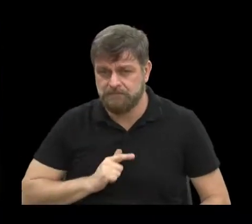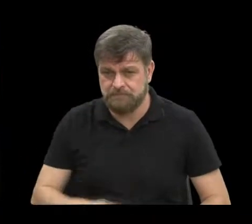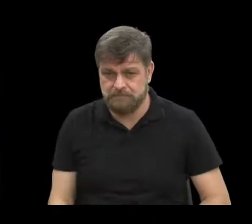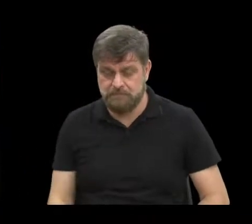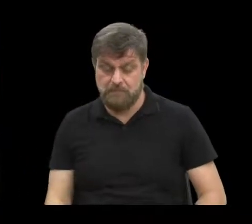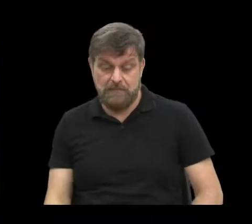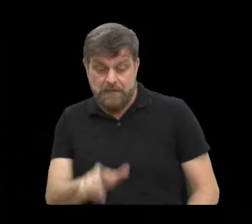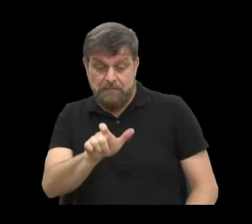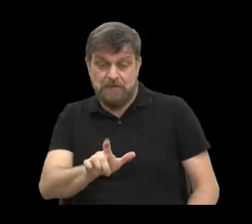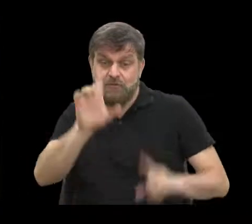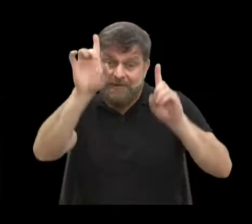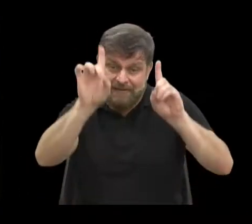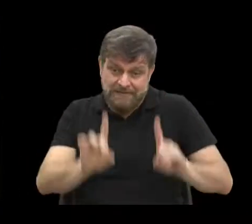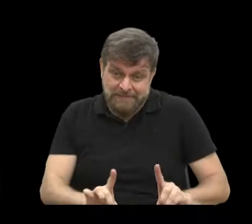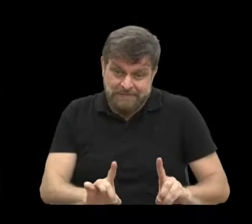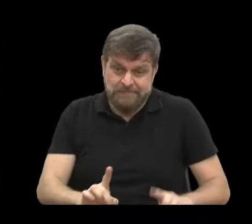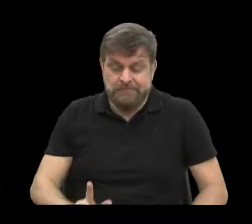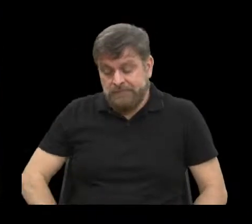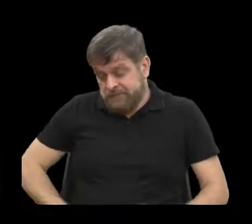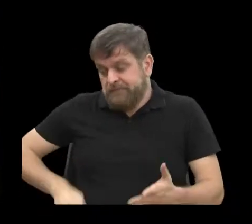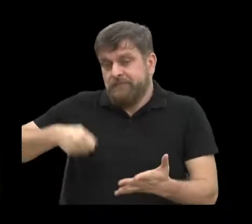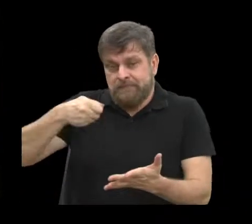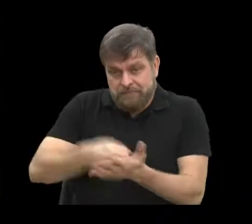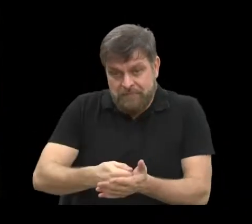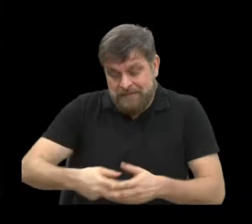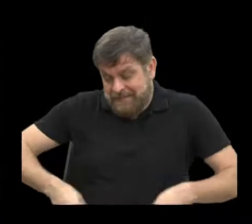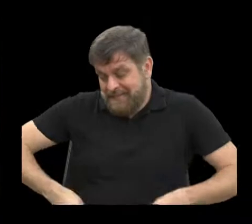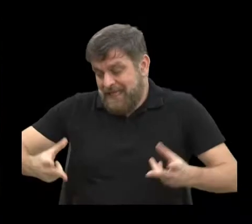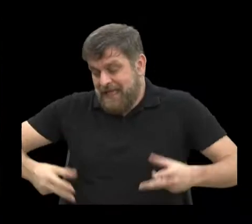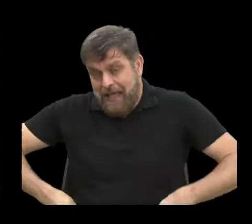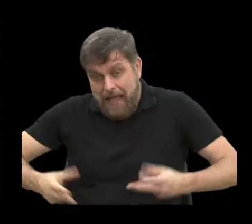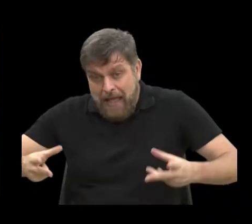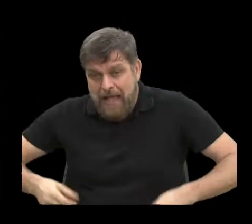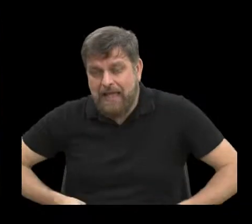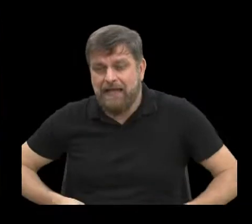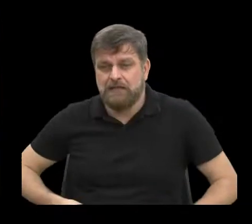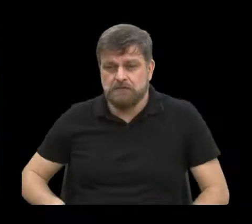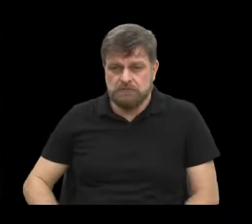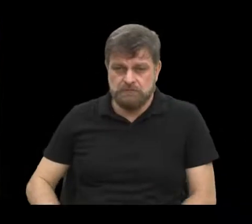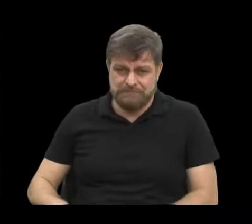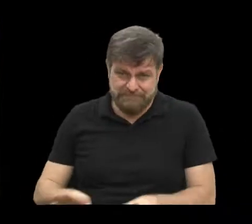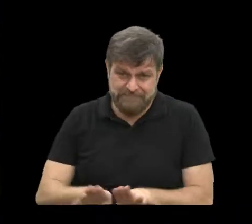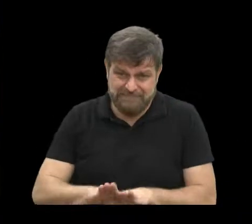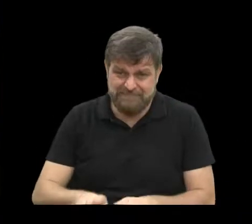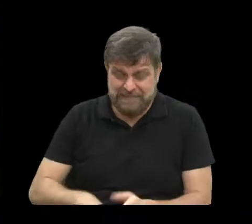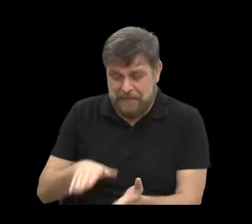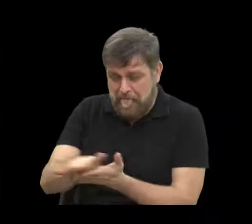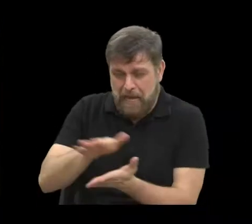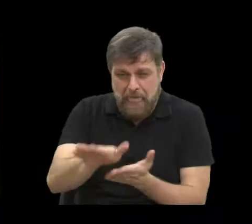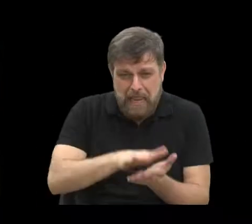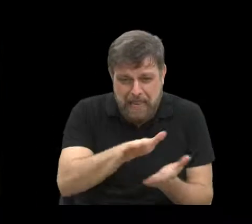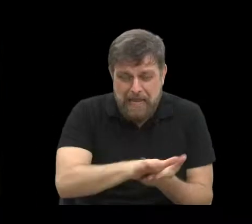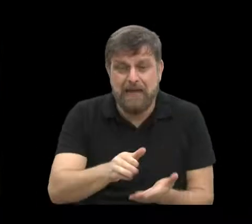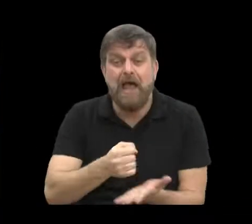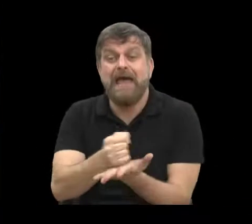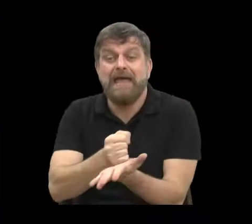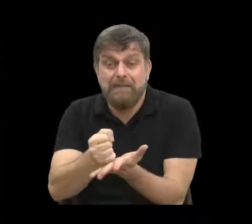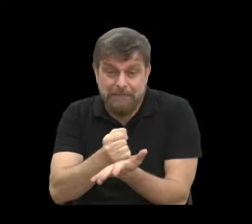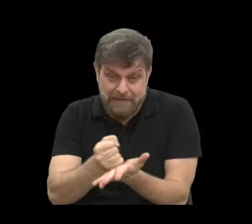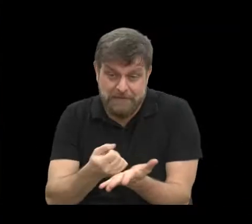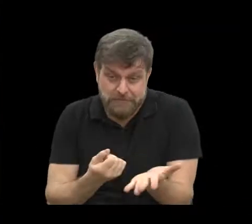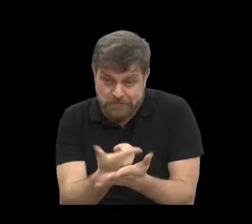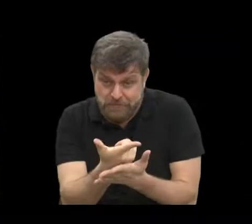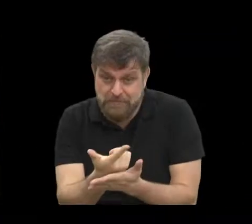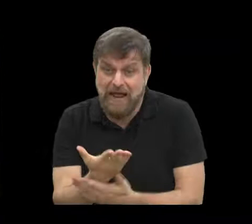questão da deficiência, com a incapacidade ou com a idade avançada, relacionadas a medicamentos,